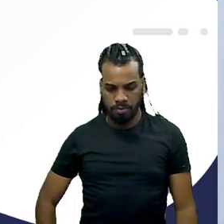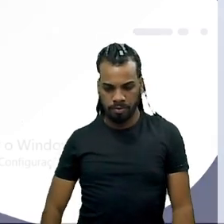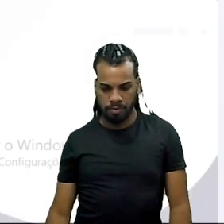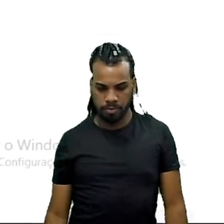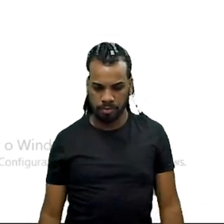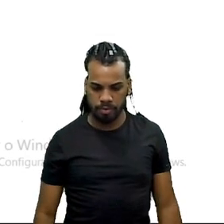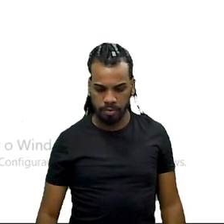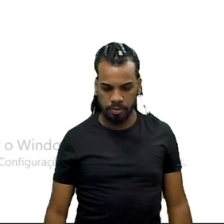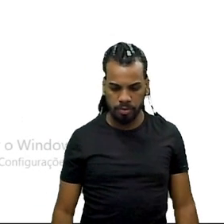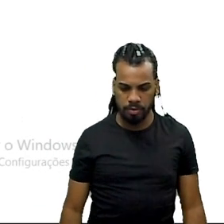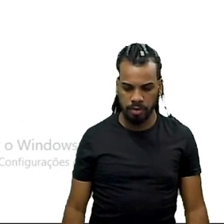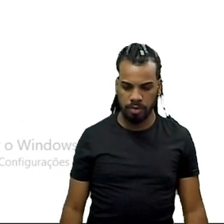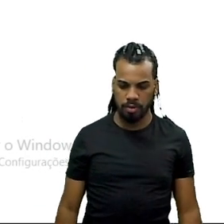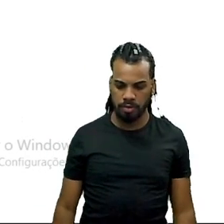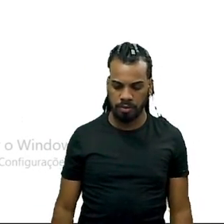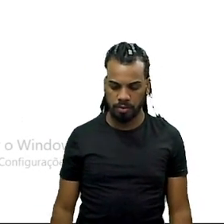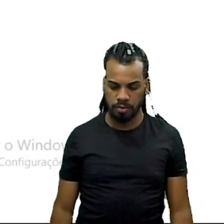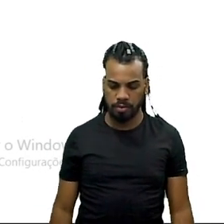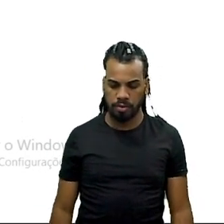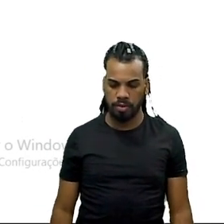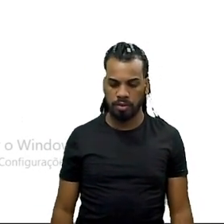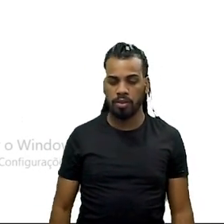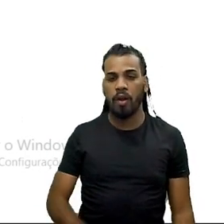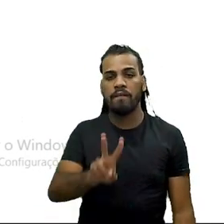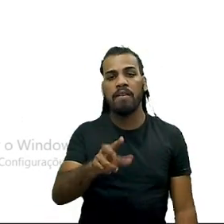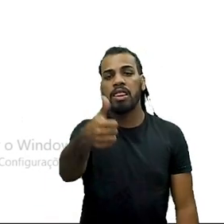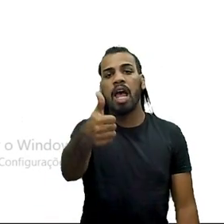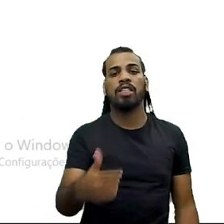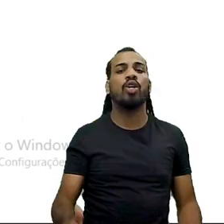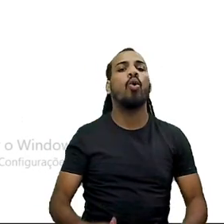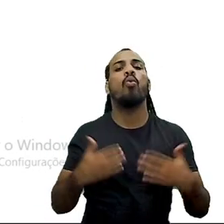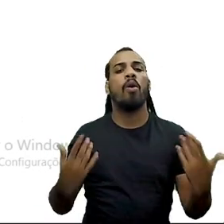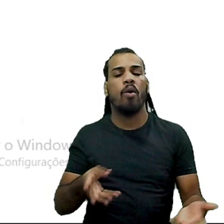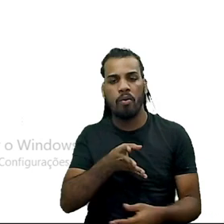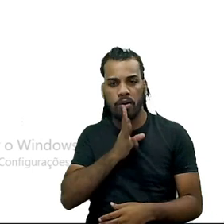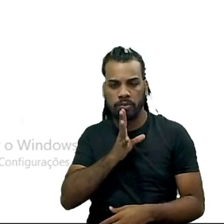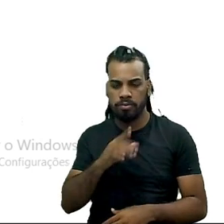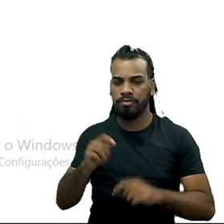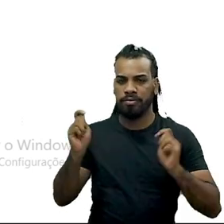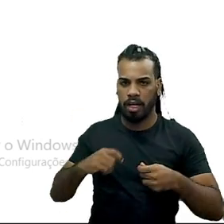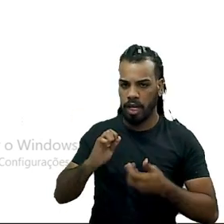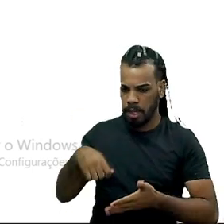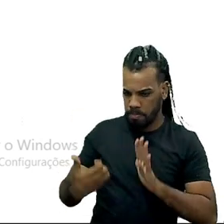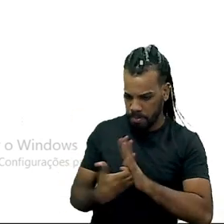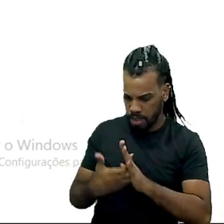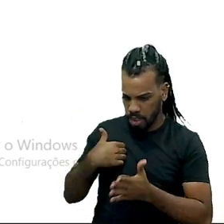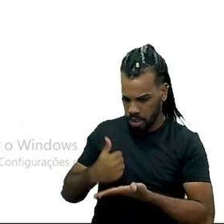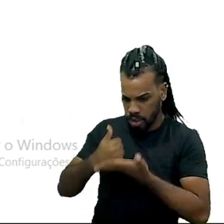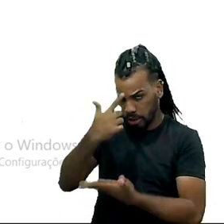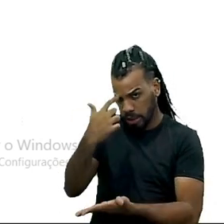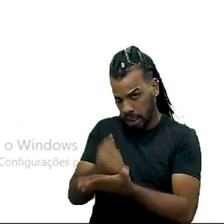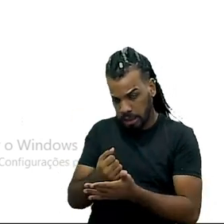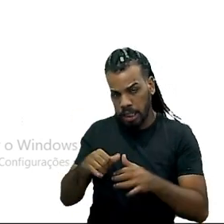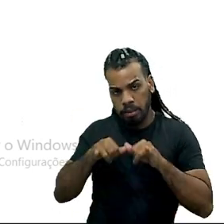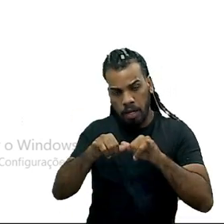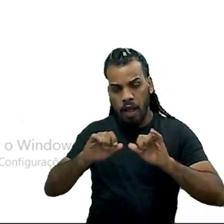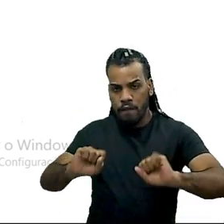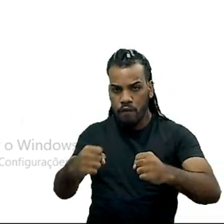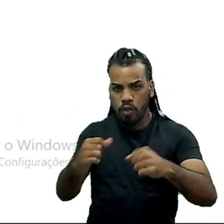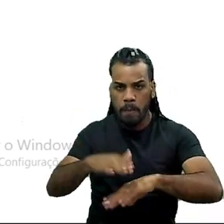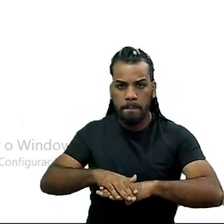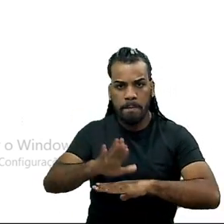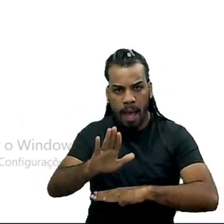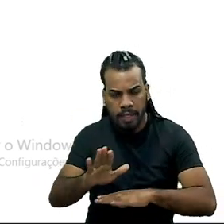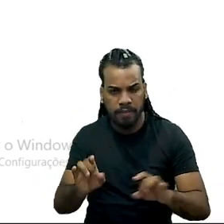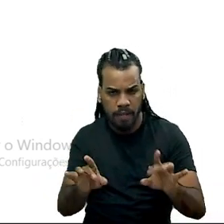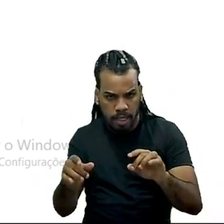Agora, quais são as vantagens de se conhecer a margem de contribuição? Ajuda a empresa a decidir que mercadoria merece mais esforço